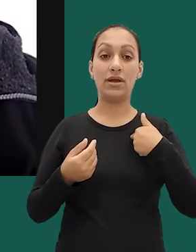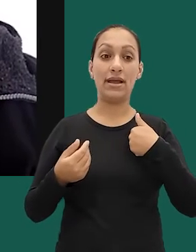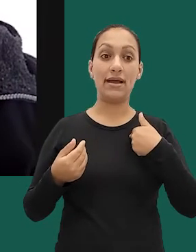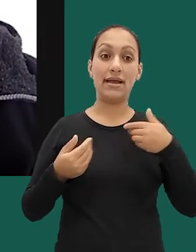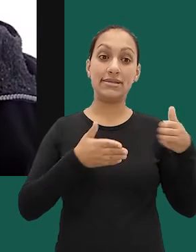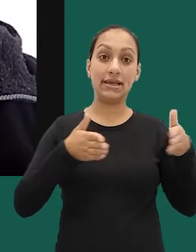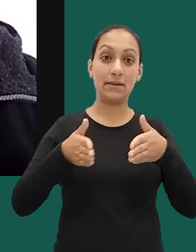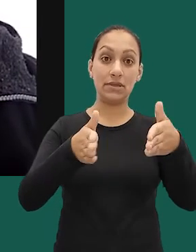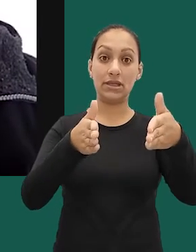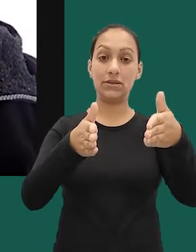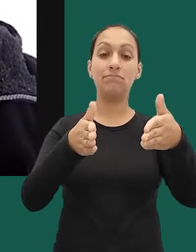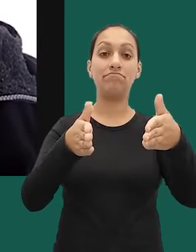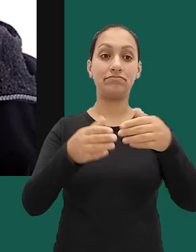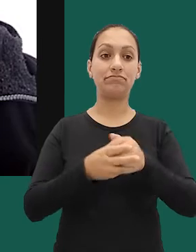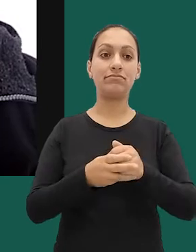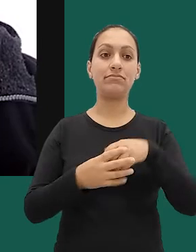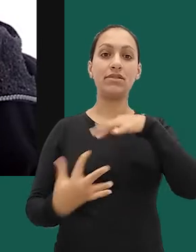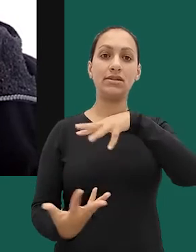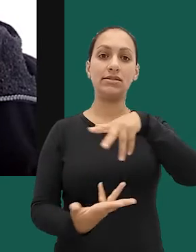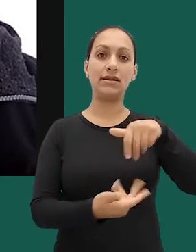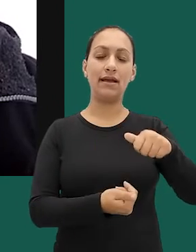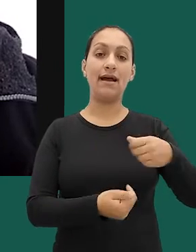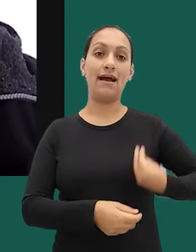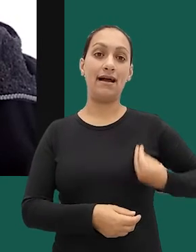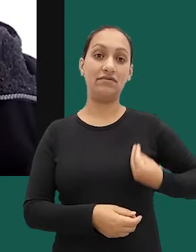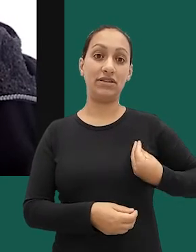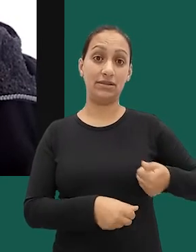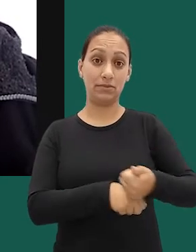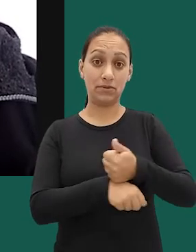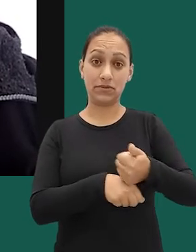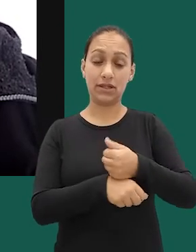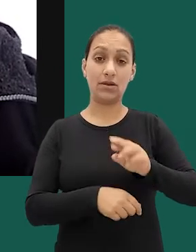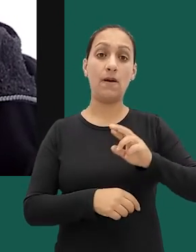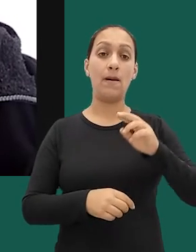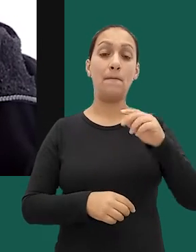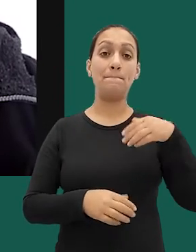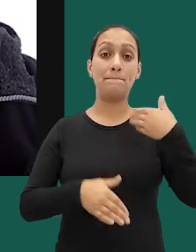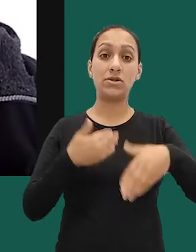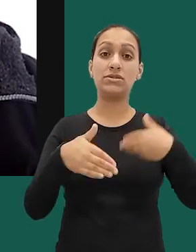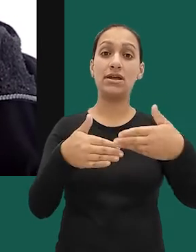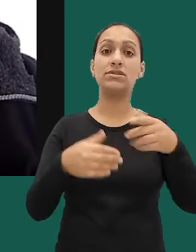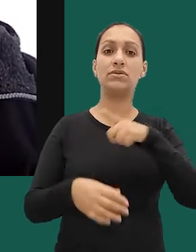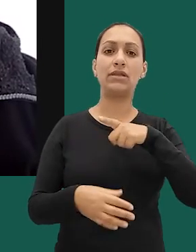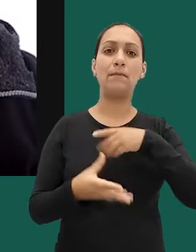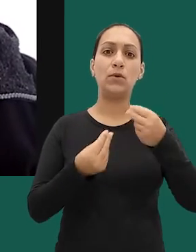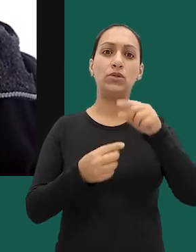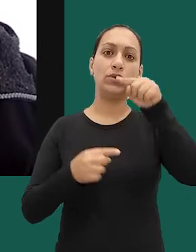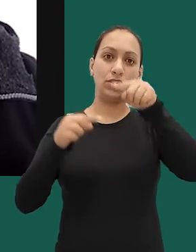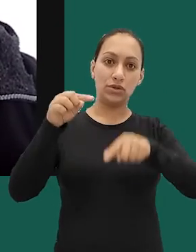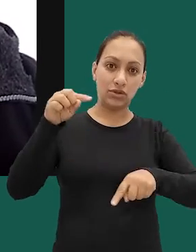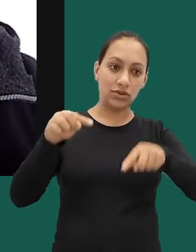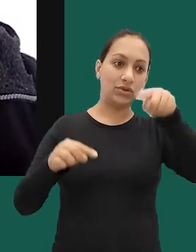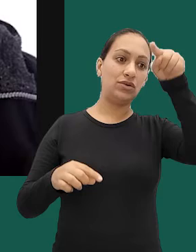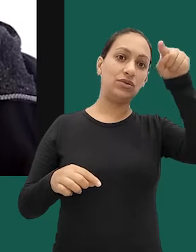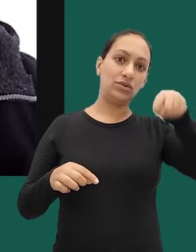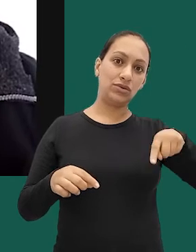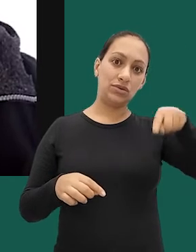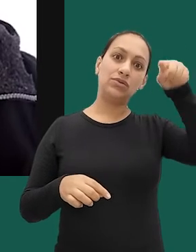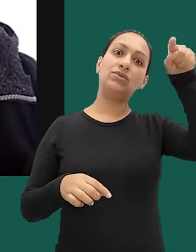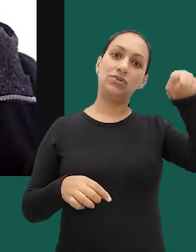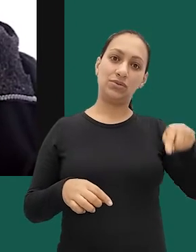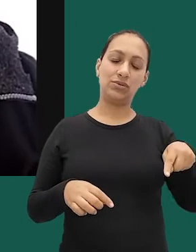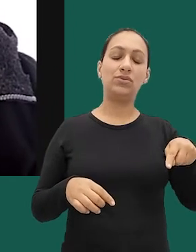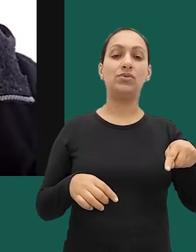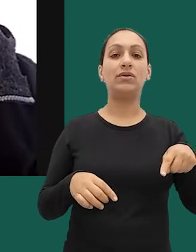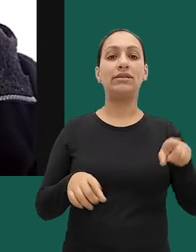é linear, né? Internacionalização da carreira. A carreira já é um processo que tem muitas curvas, muitas subidas e descidas,